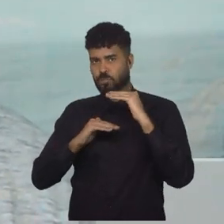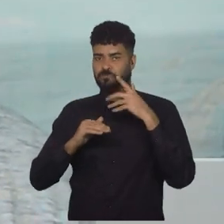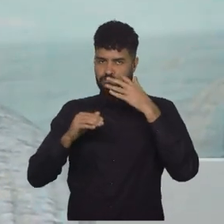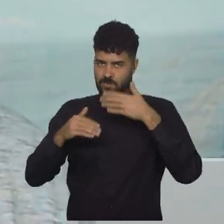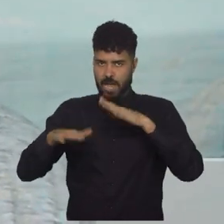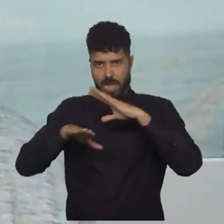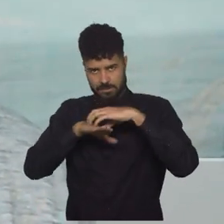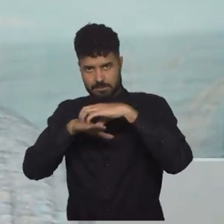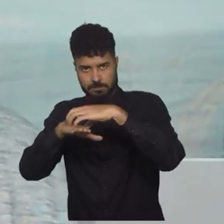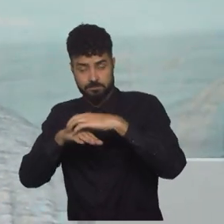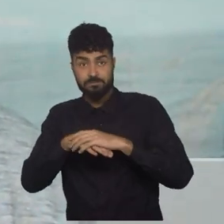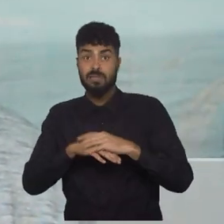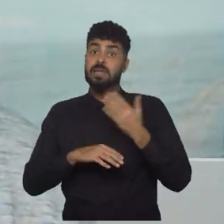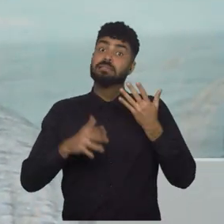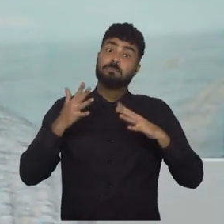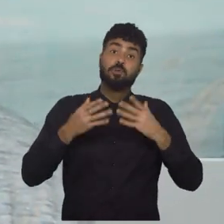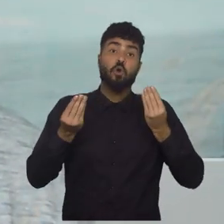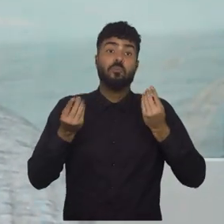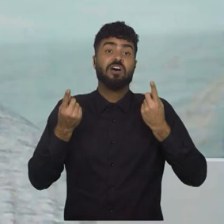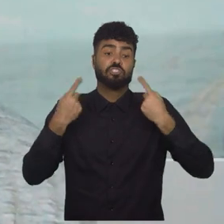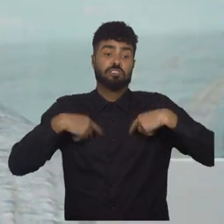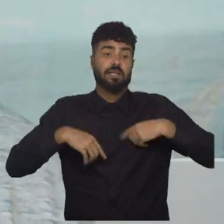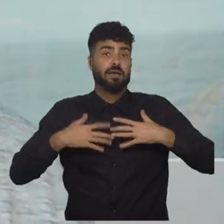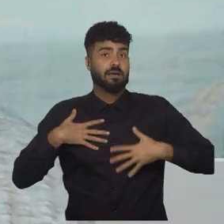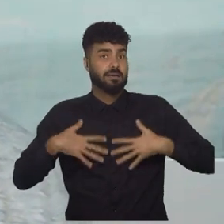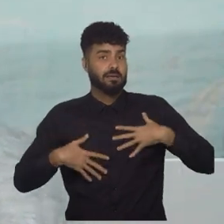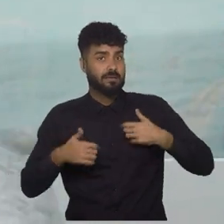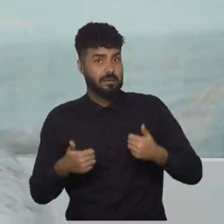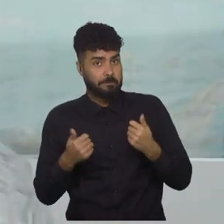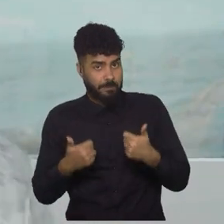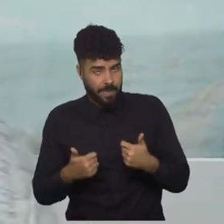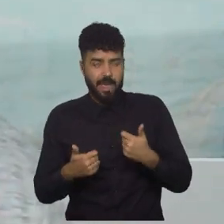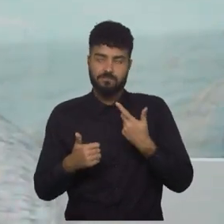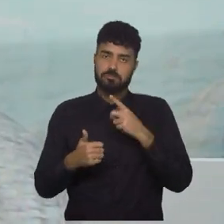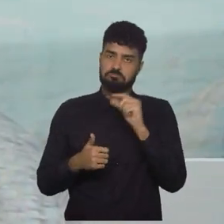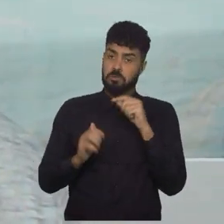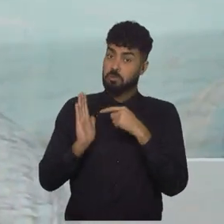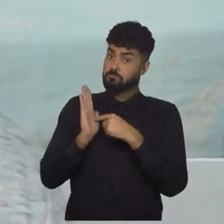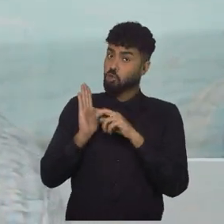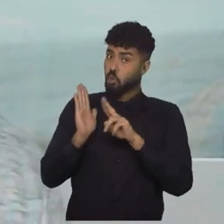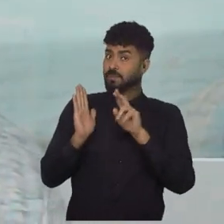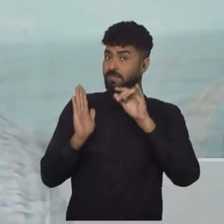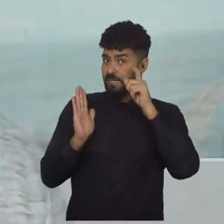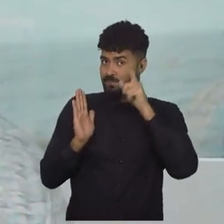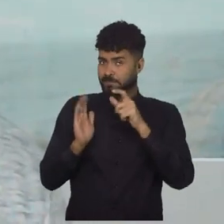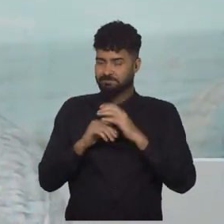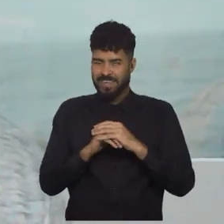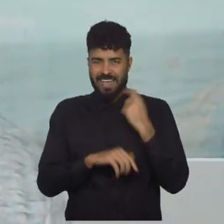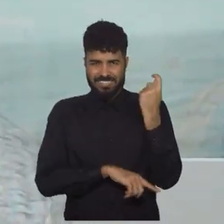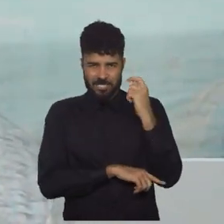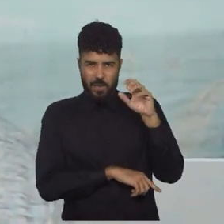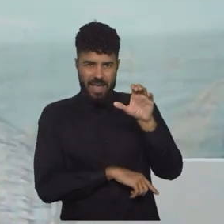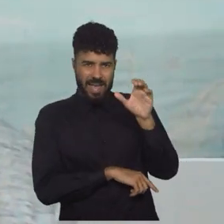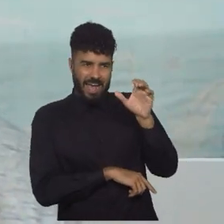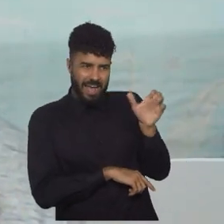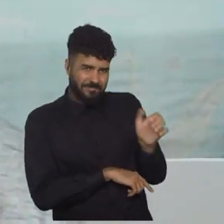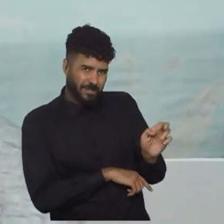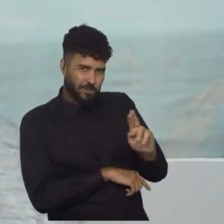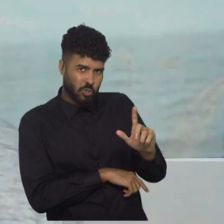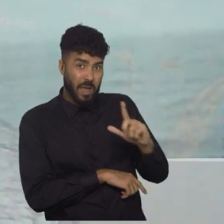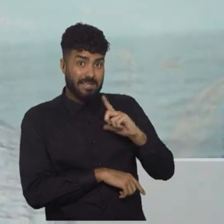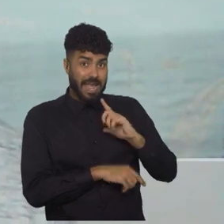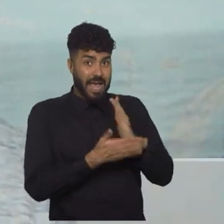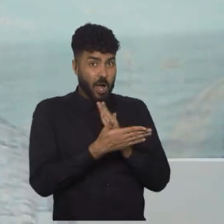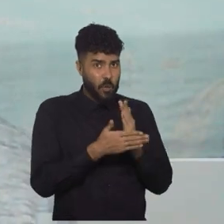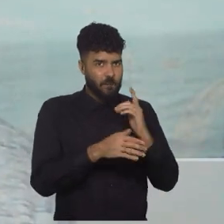como ela vai estar fisicamente, né? Mas é um nome interessante. Uma coisa que me chama atenção na seleção africana é que tem alguns valores individuais, não só os que